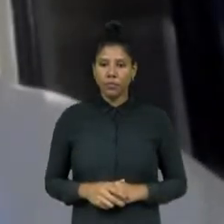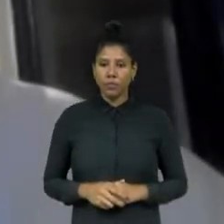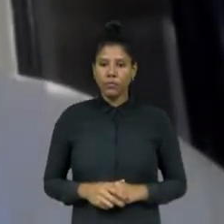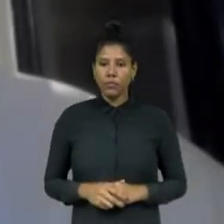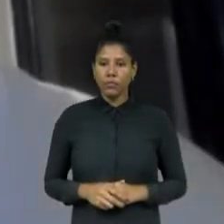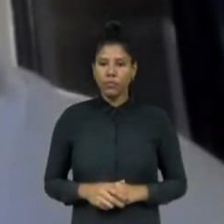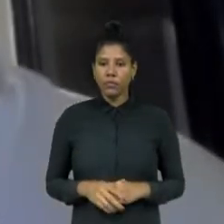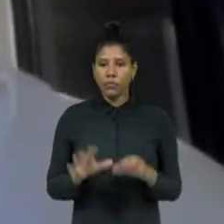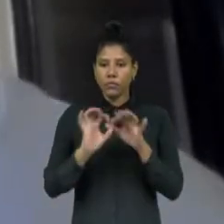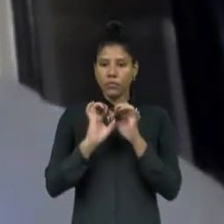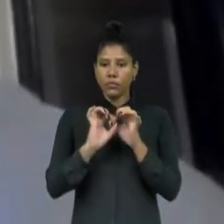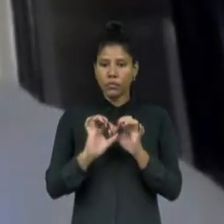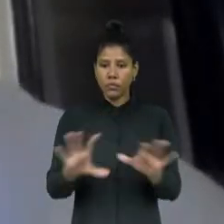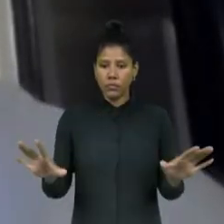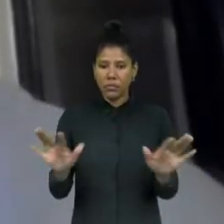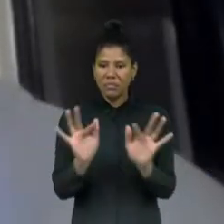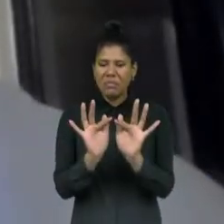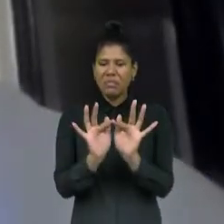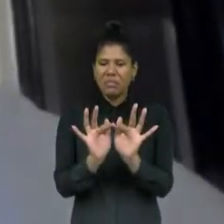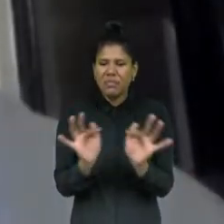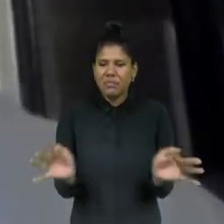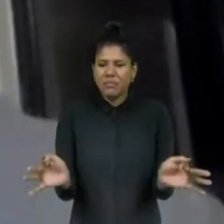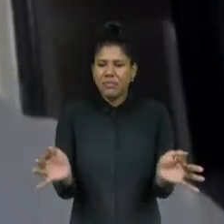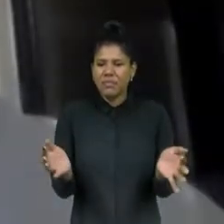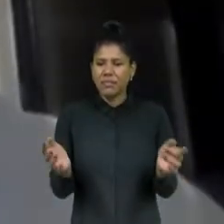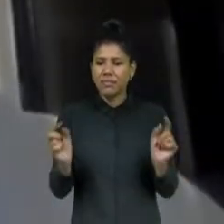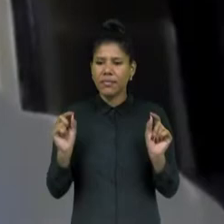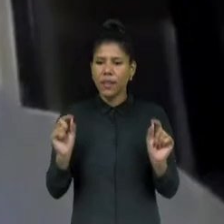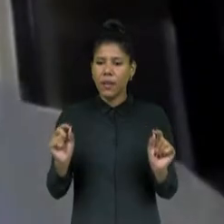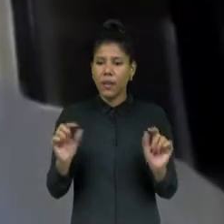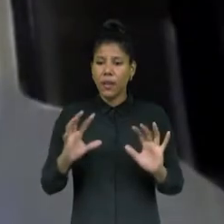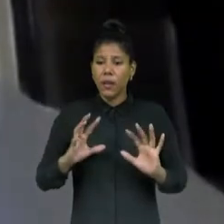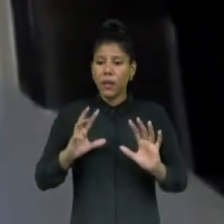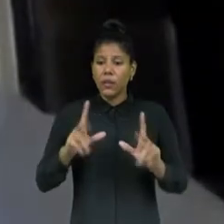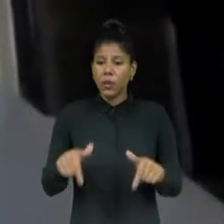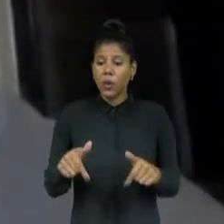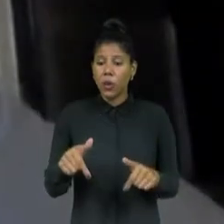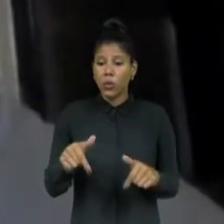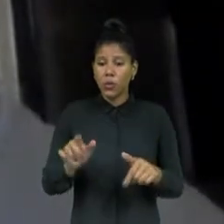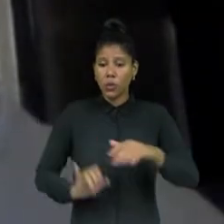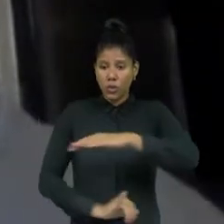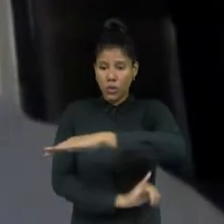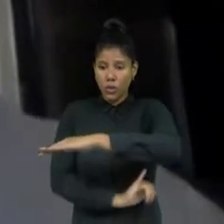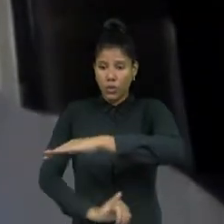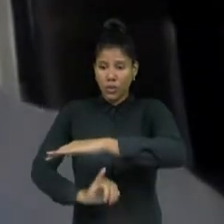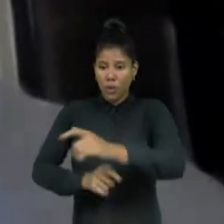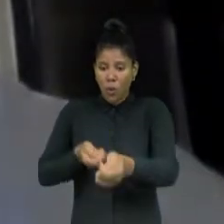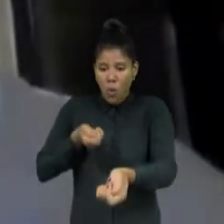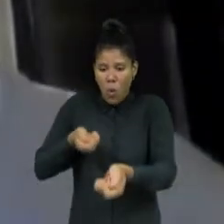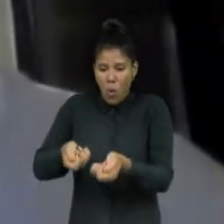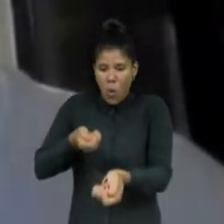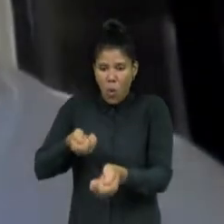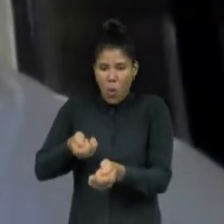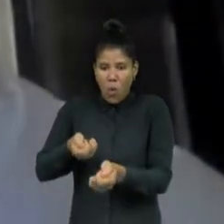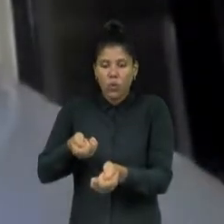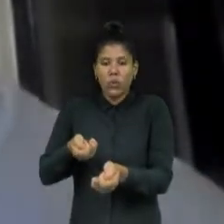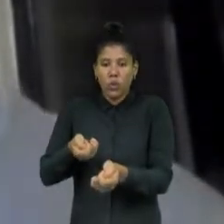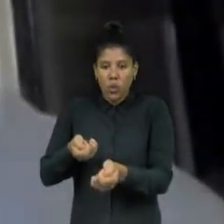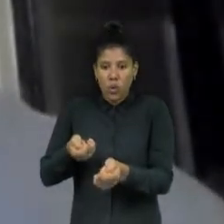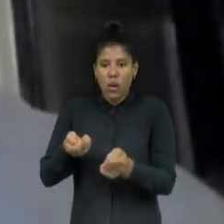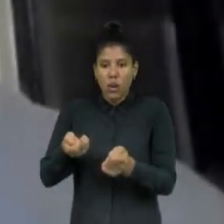assim, simplória do mundo, que todos esses órgãos de controle ambiental não tivessem mais